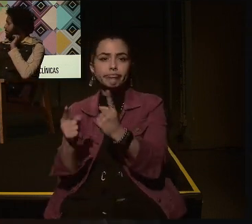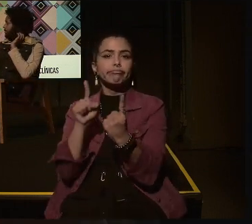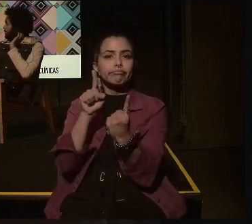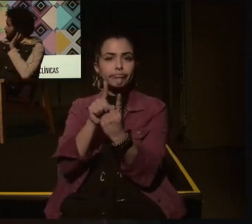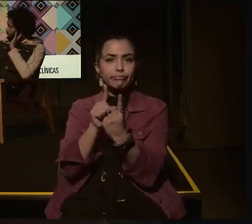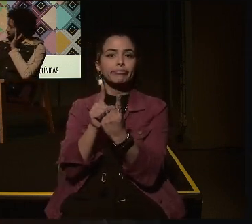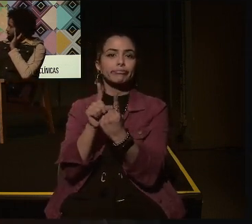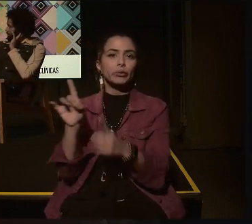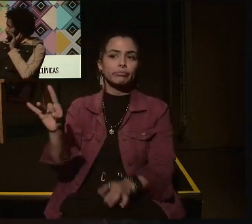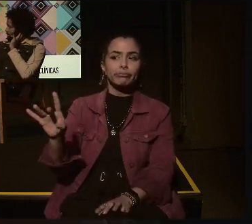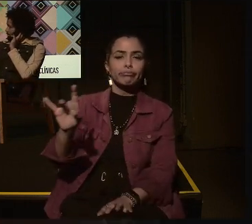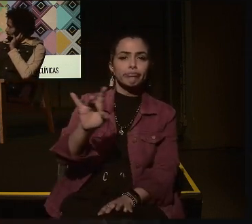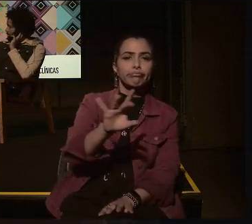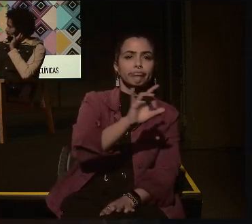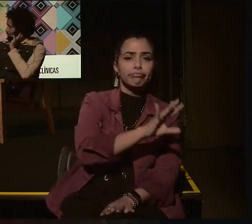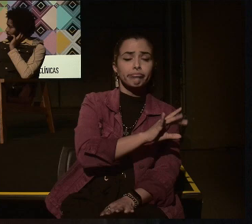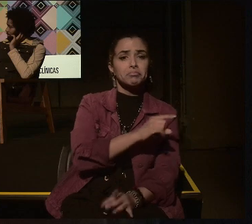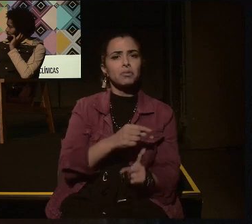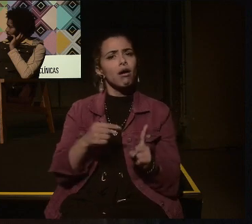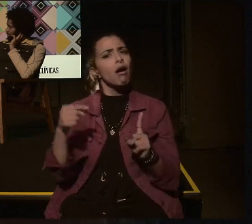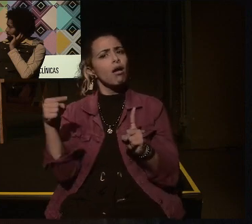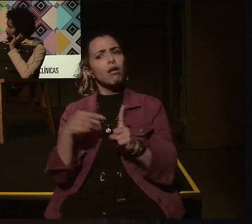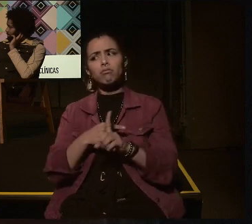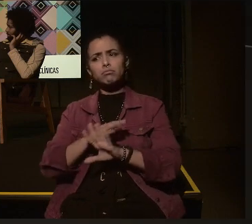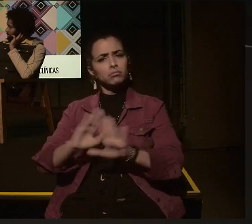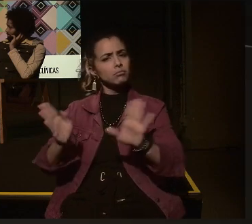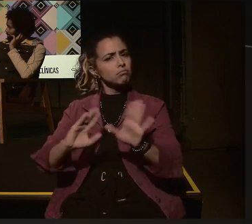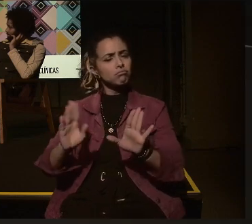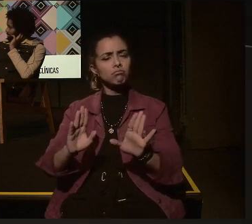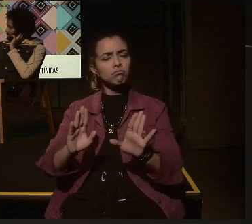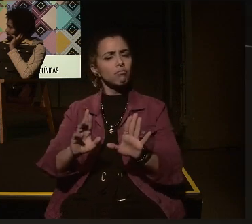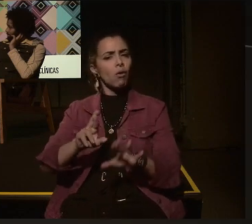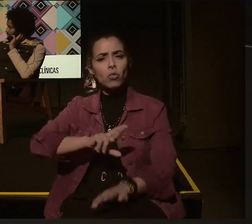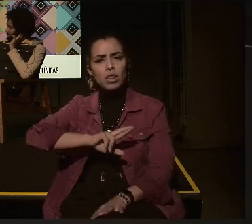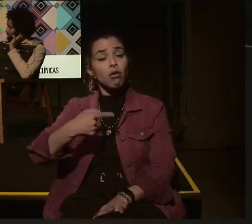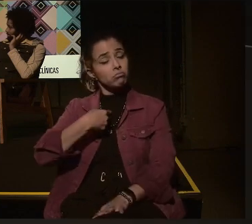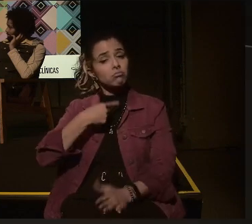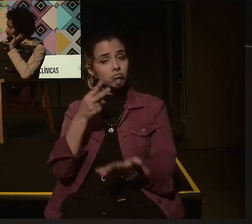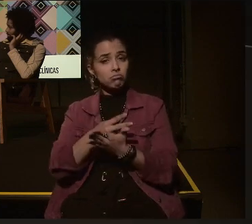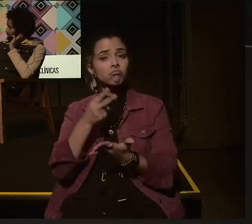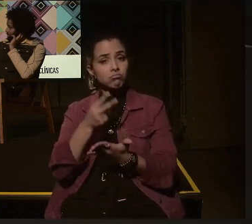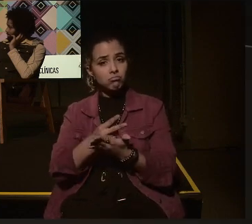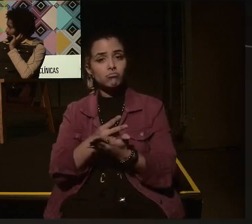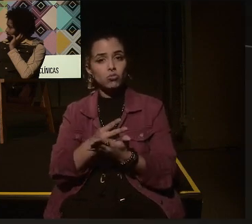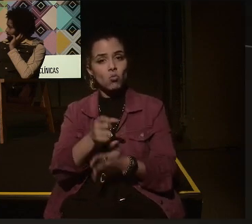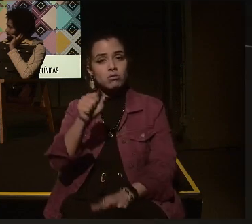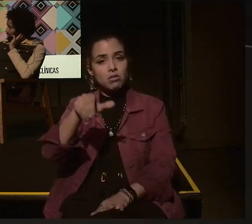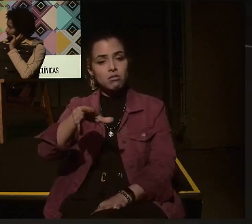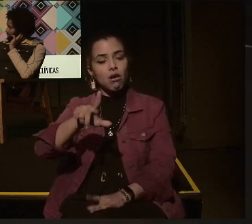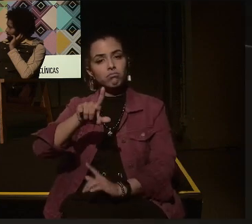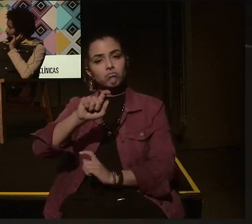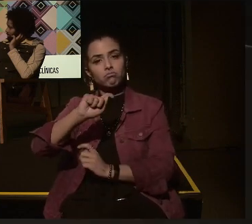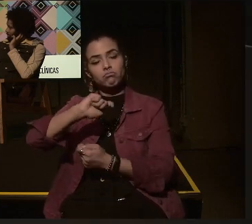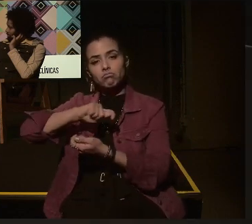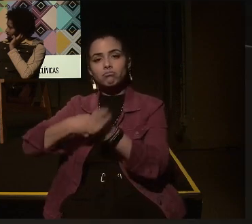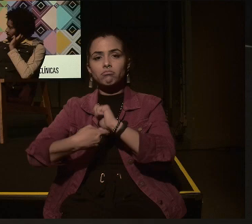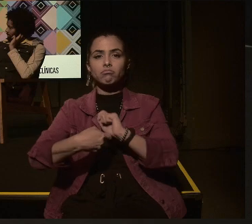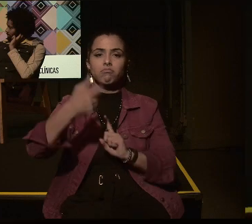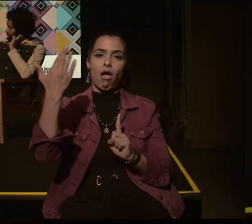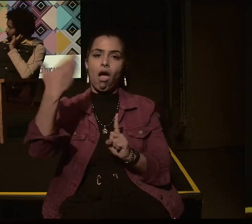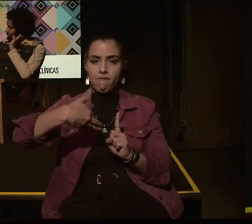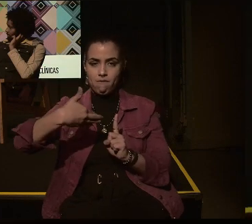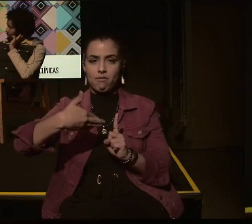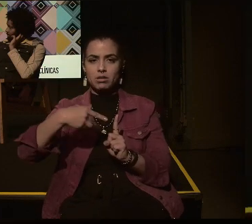ela vai dizendo não. Eu vou continuar sendo a profissional de referência. E ela